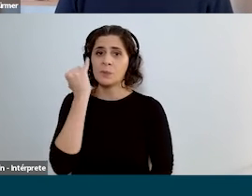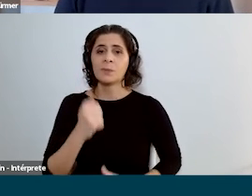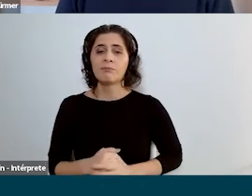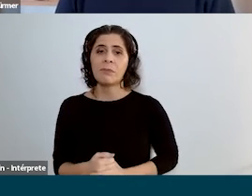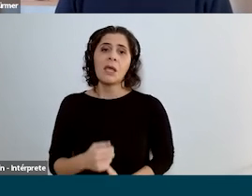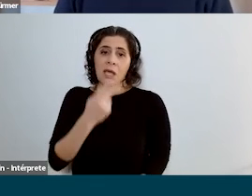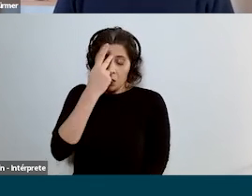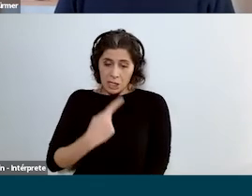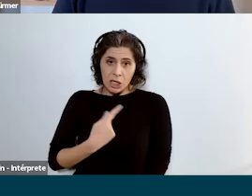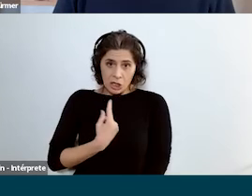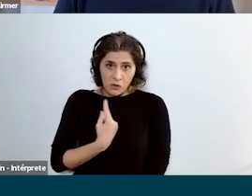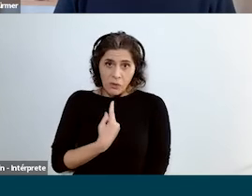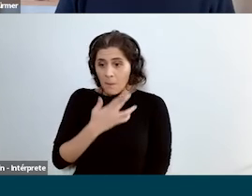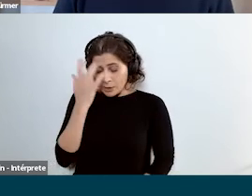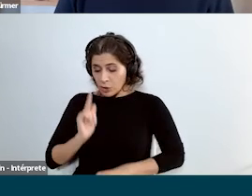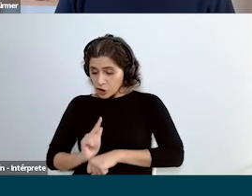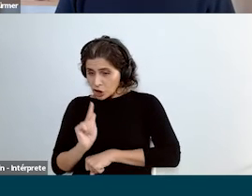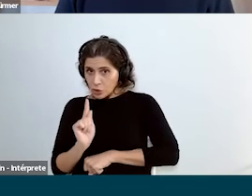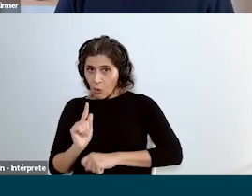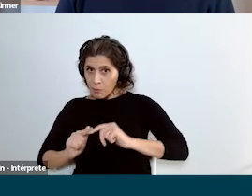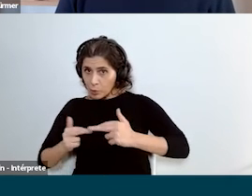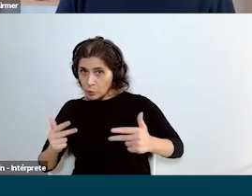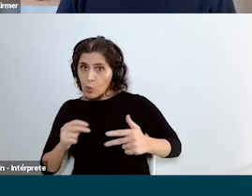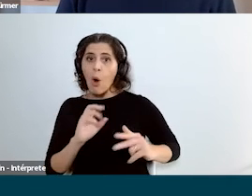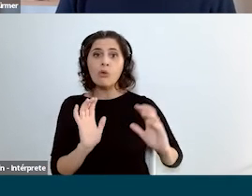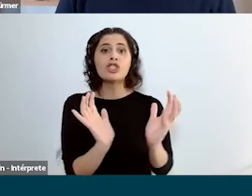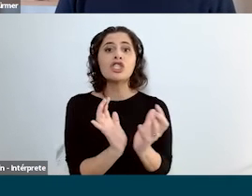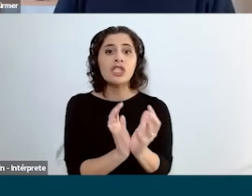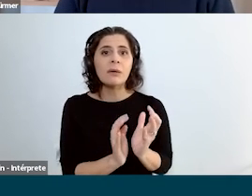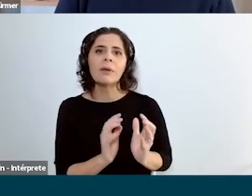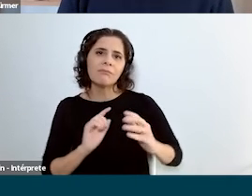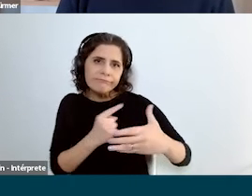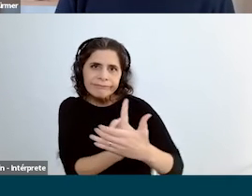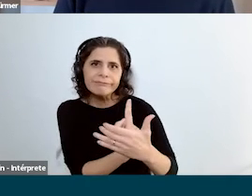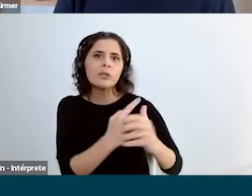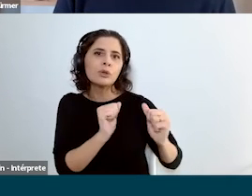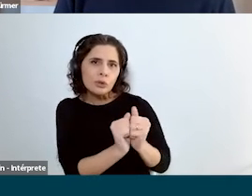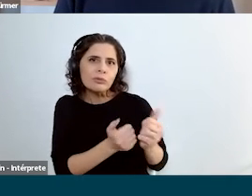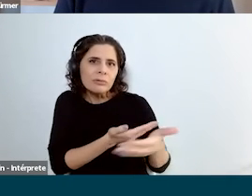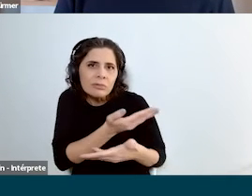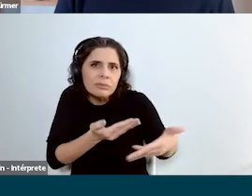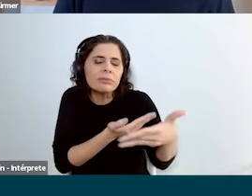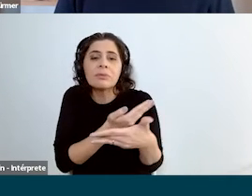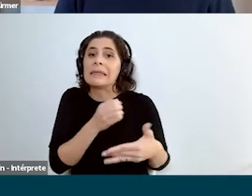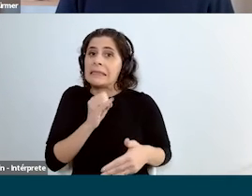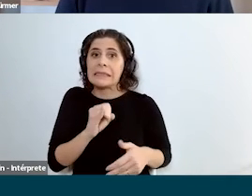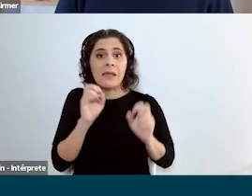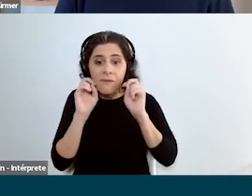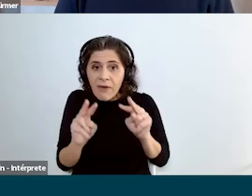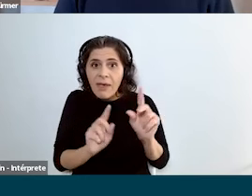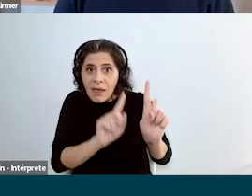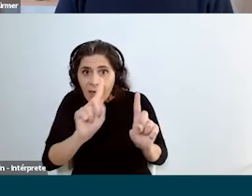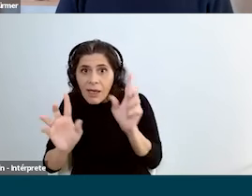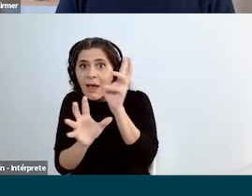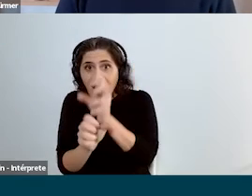no nível individual, no caso de uma pessoa gestora de produto, como no nível do time que ela está colaborando. Quando a gente